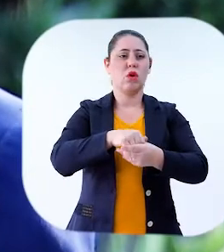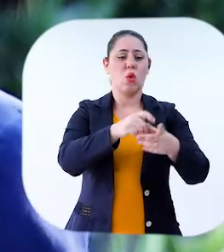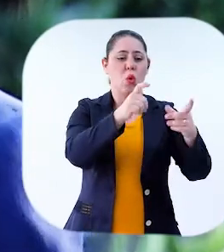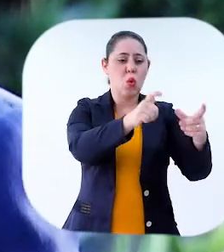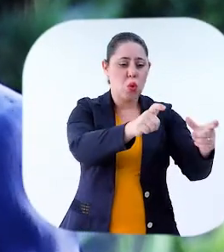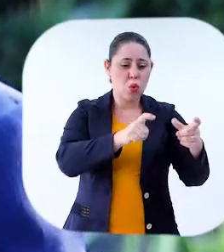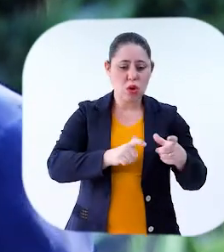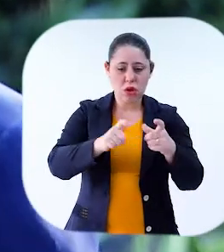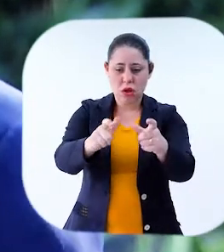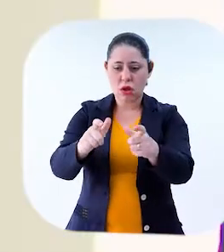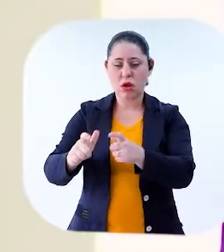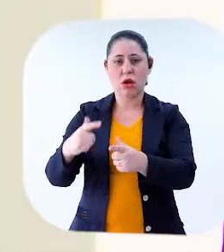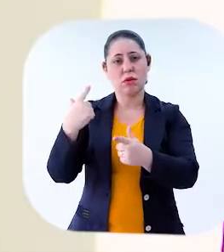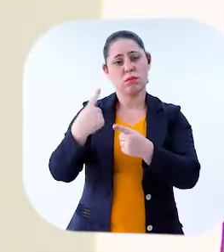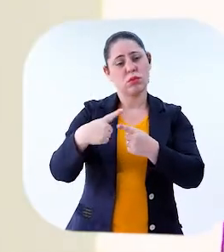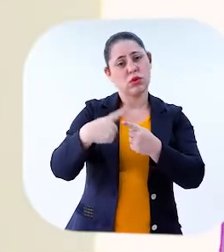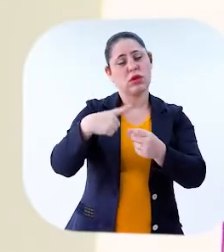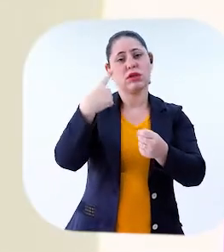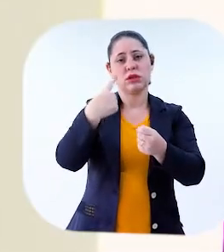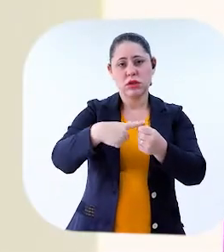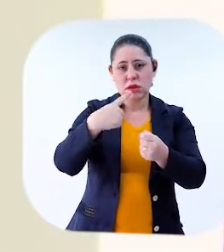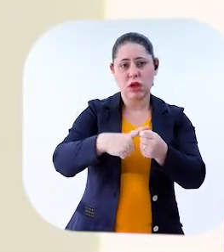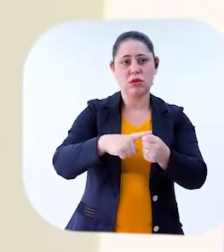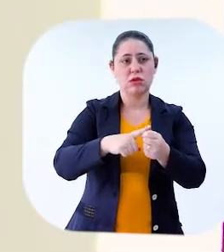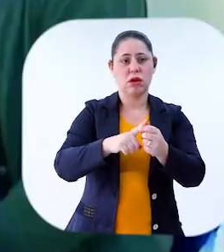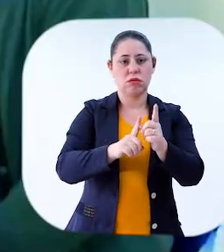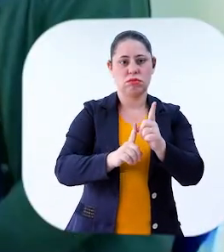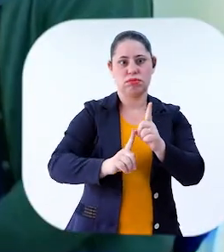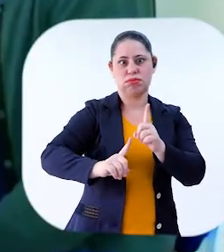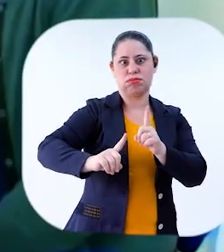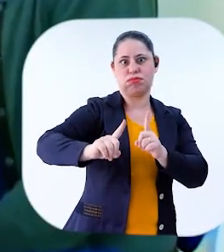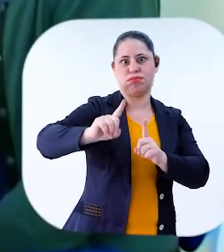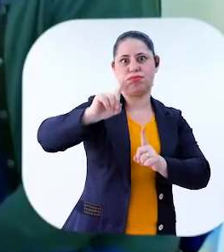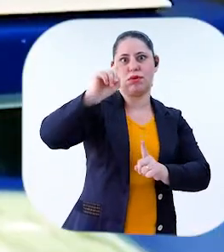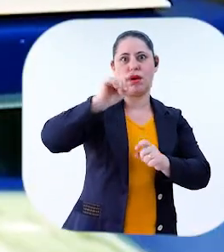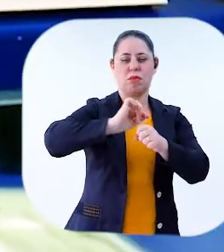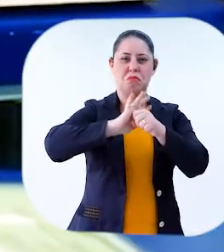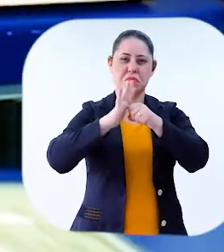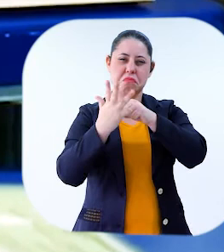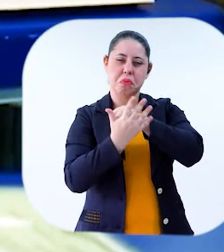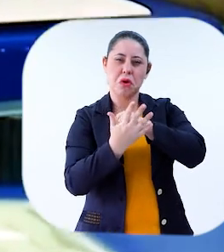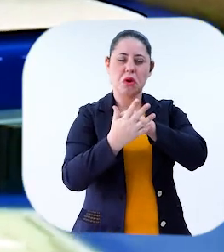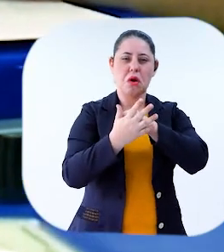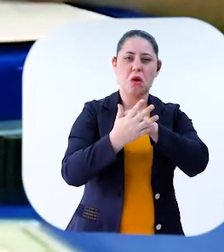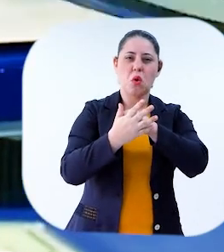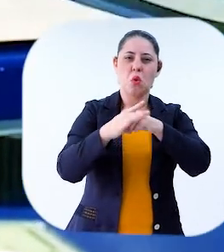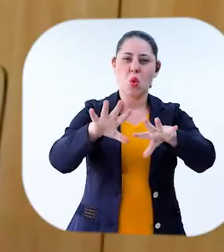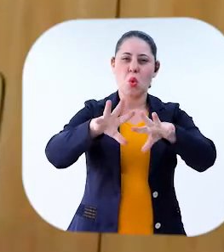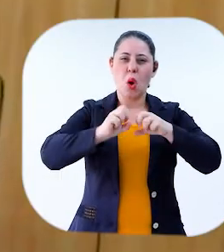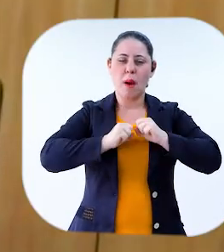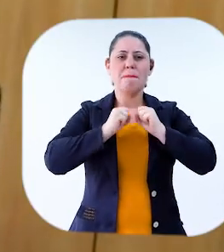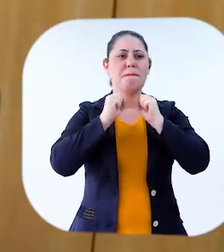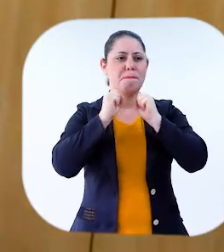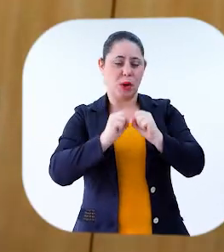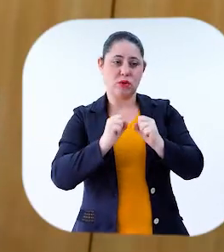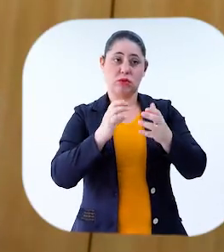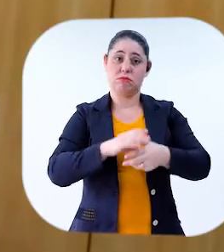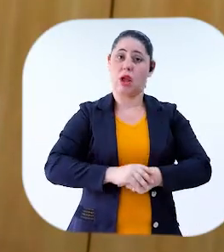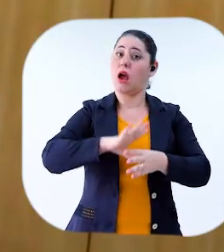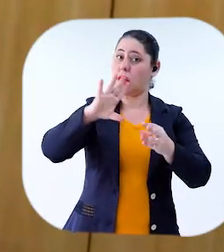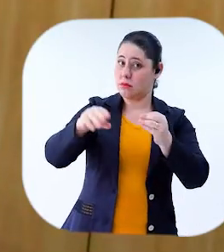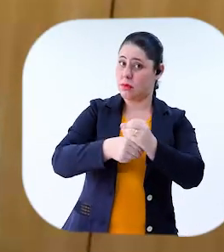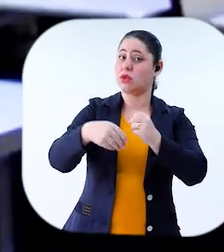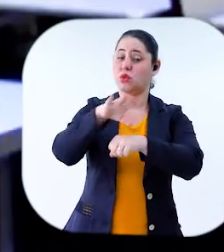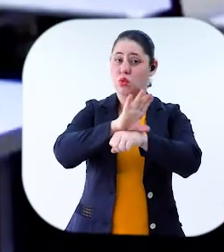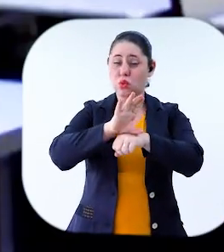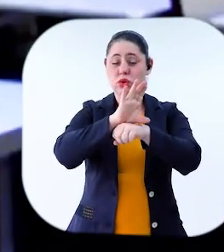eleição em determinado município, porque esse município está com um alto grau de infectados, né, pelo coronavírus. Há possibilidade?